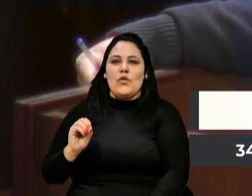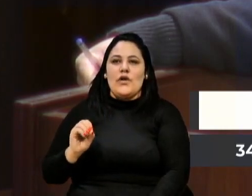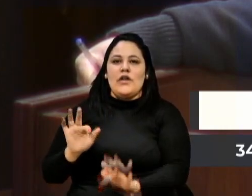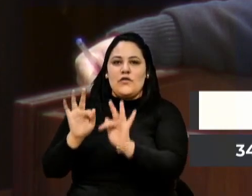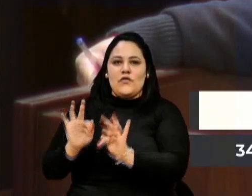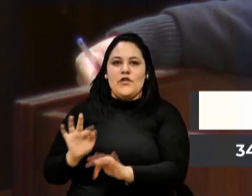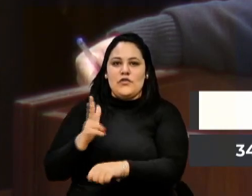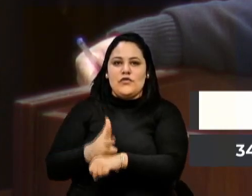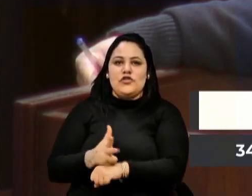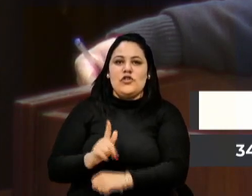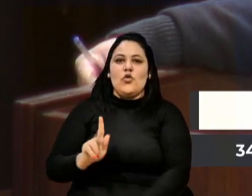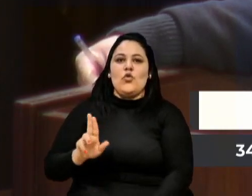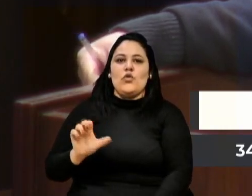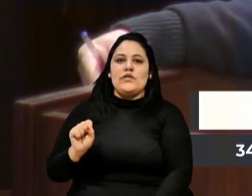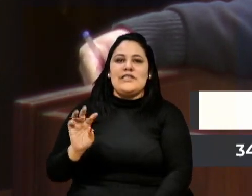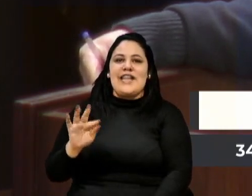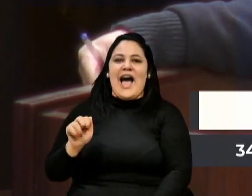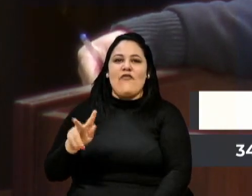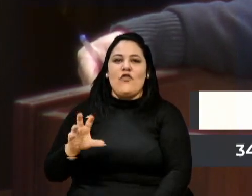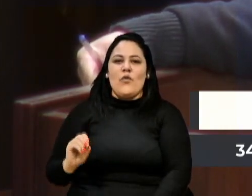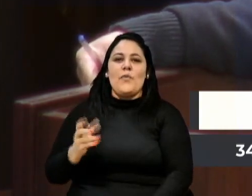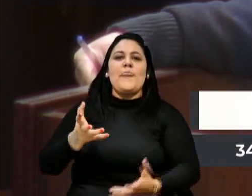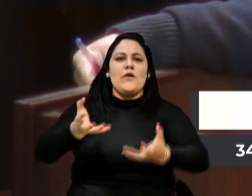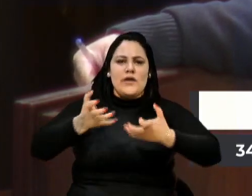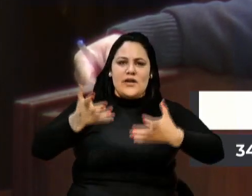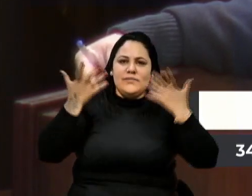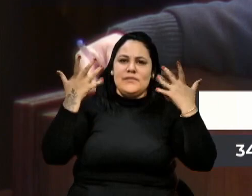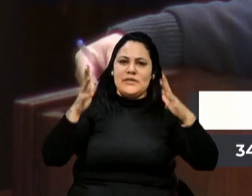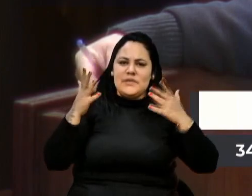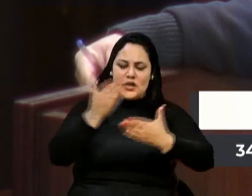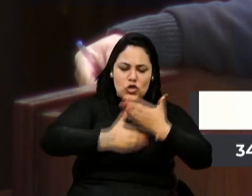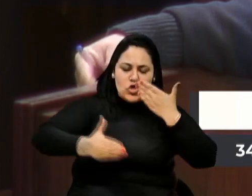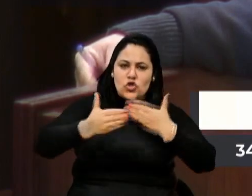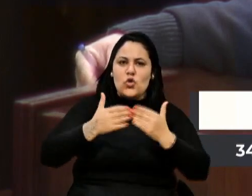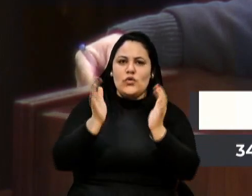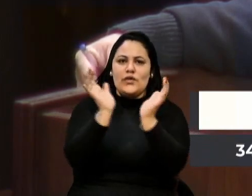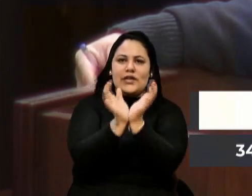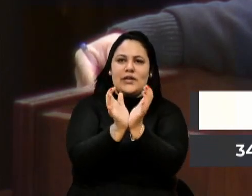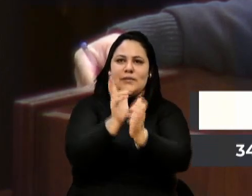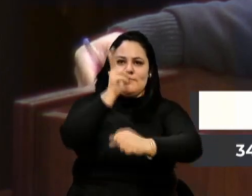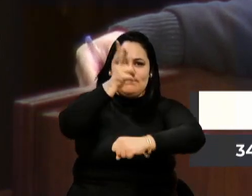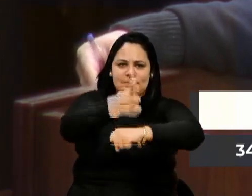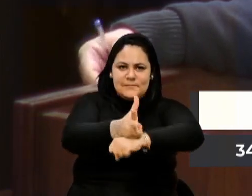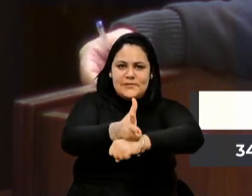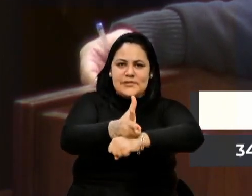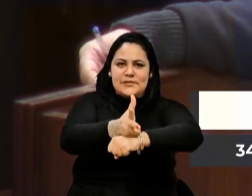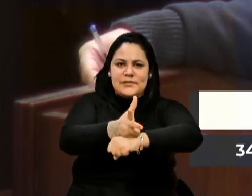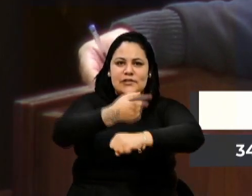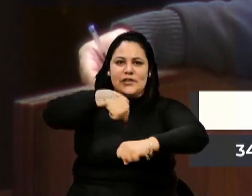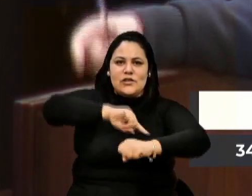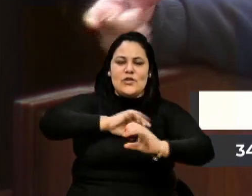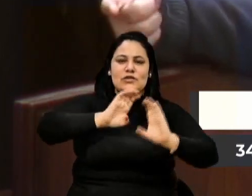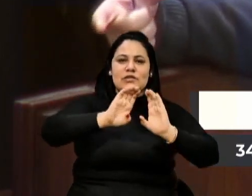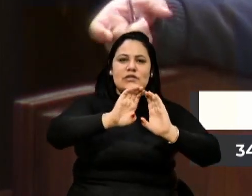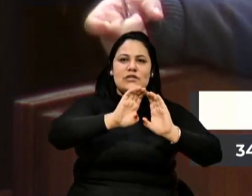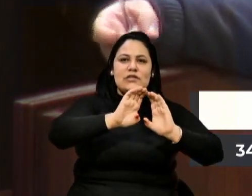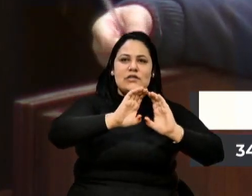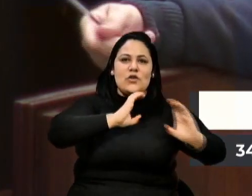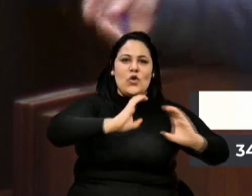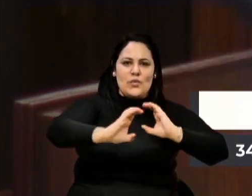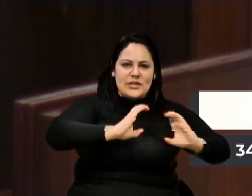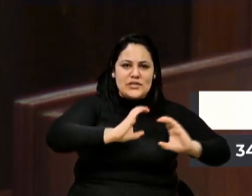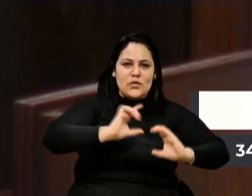Montemeso. Quero parabenizar e agradecer toda essa equipe da TV Câmara, da nossa comunicação, que com pouca